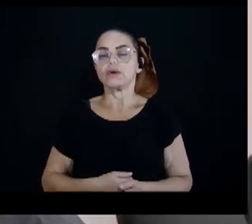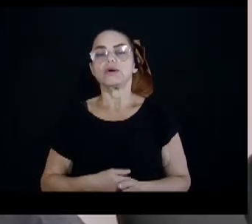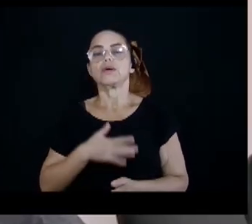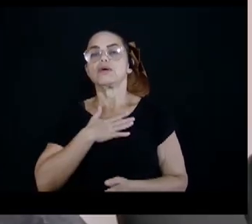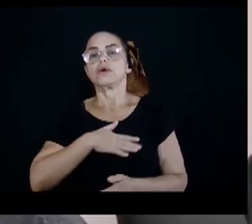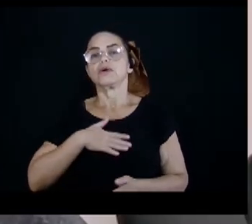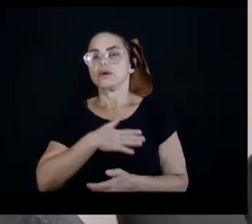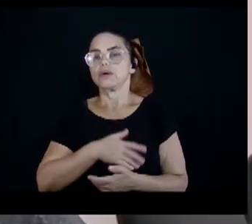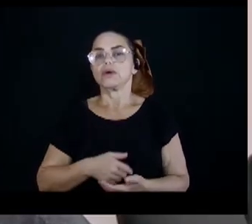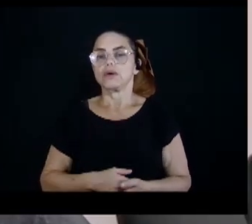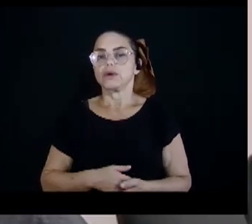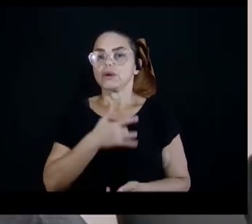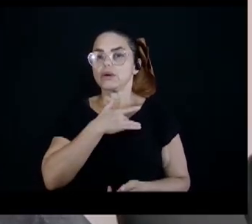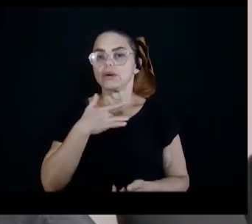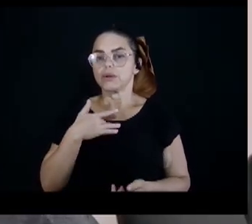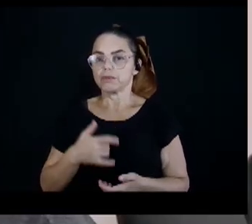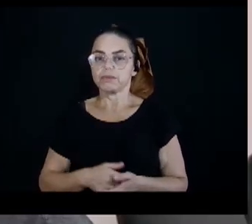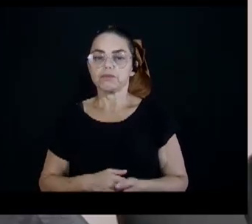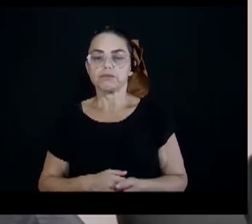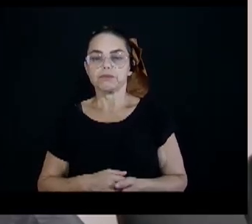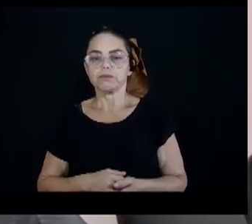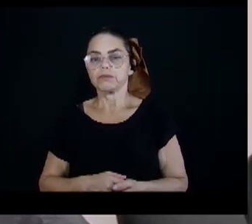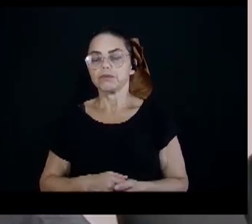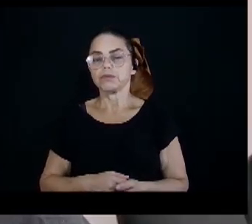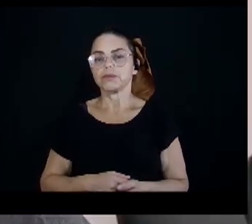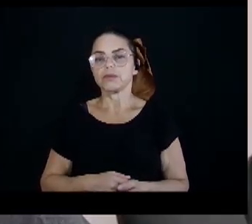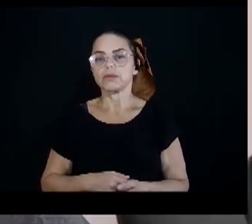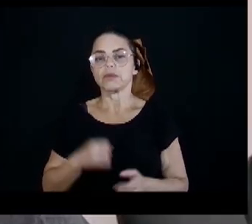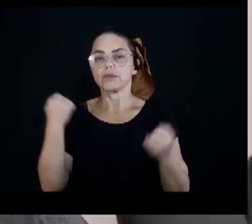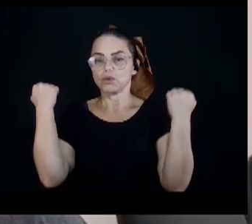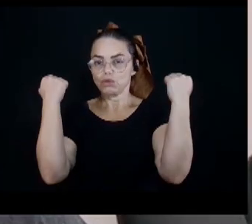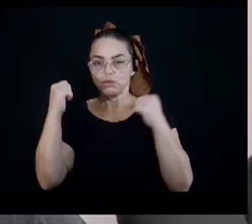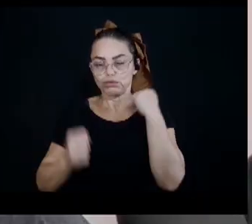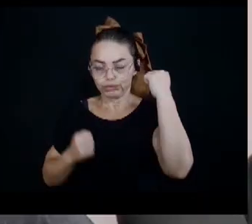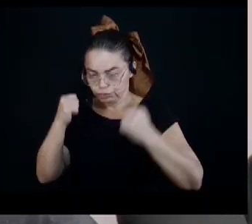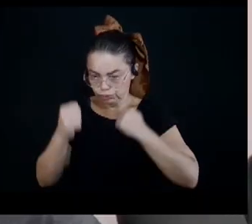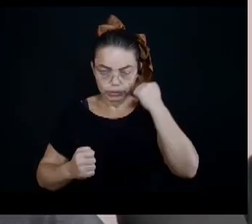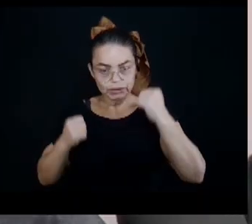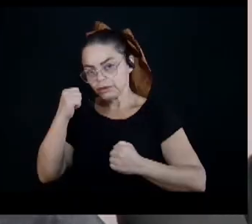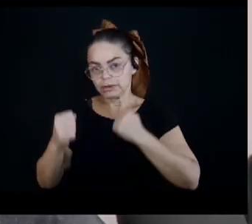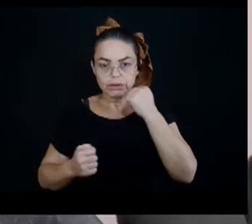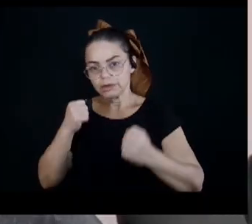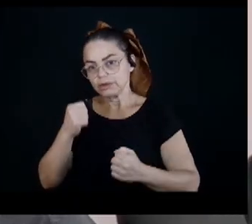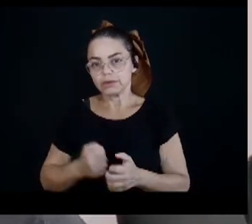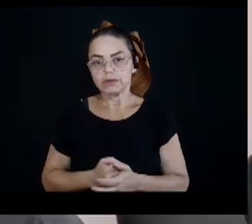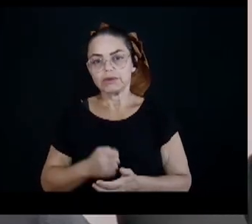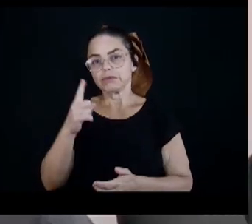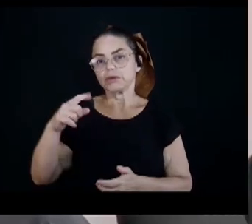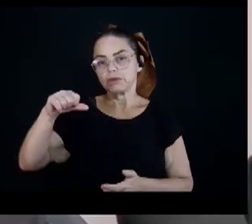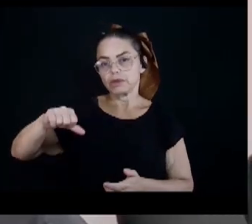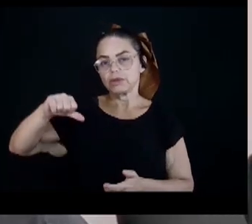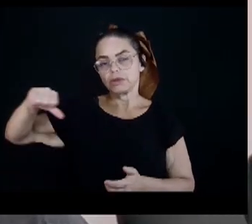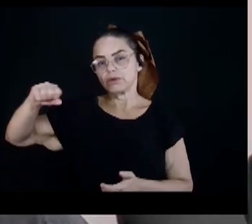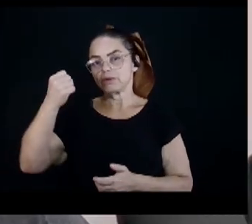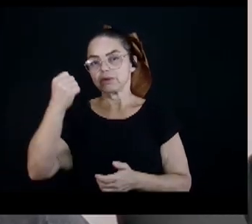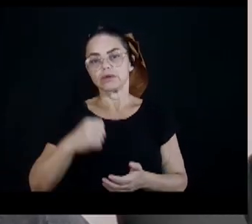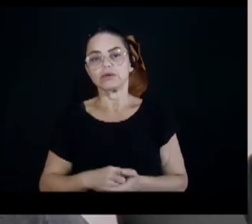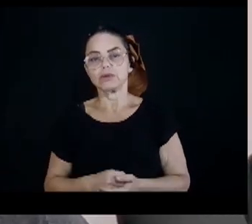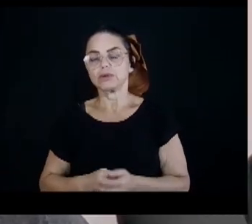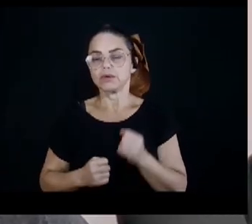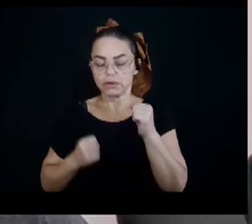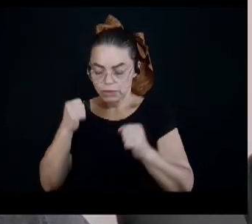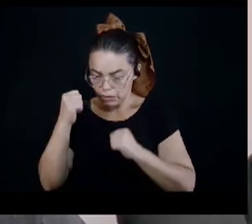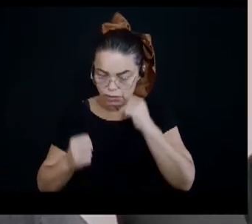Eu corro desde 98, sou corredor assíduo desde 98, E eu acompanhei esse mercado